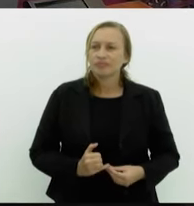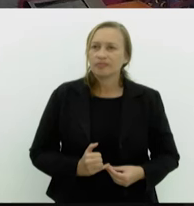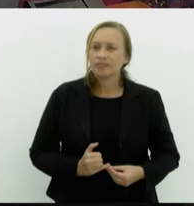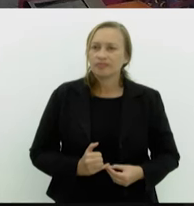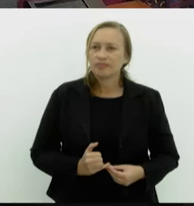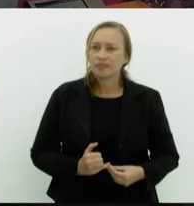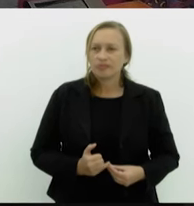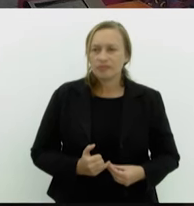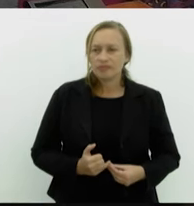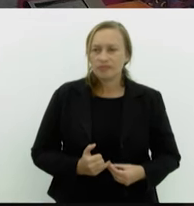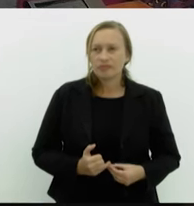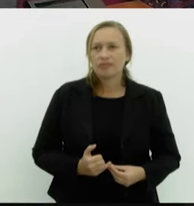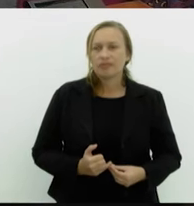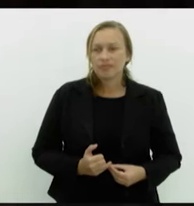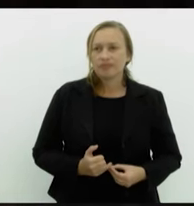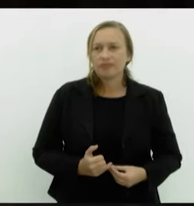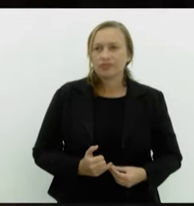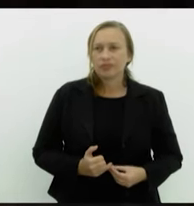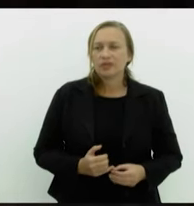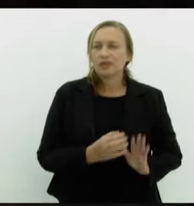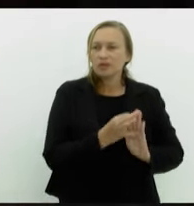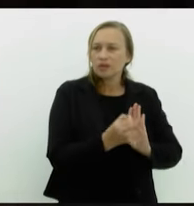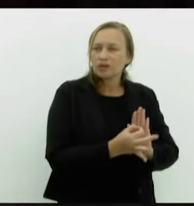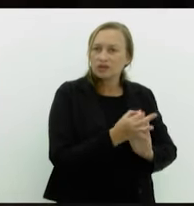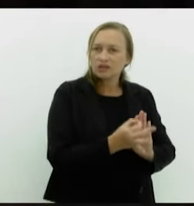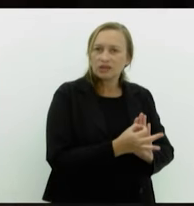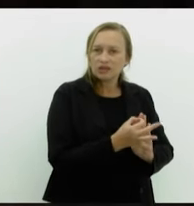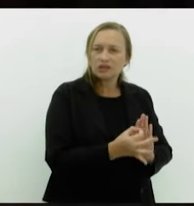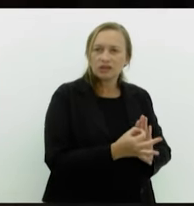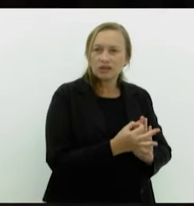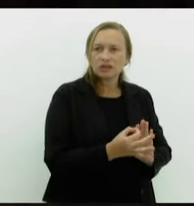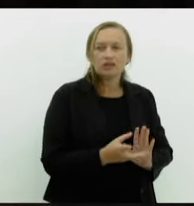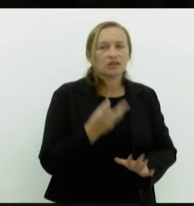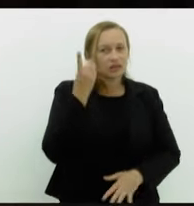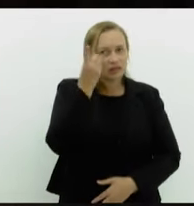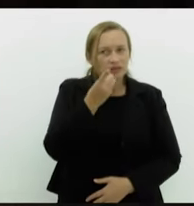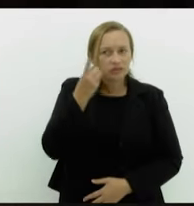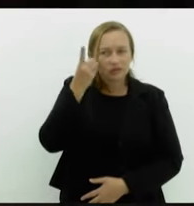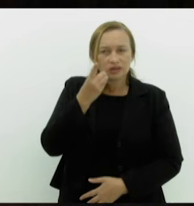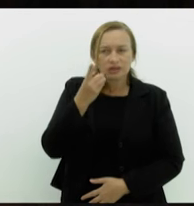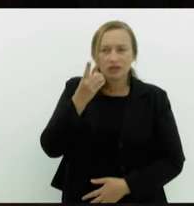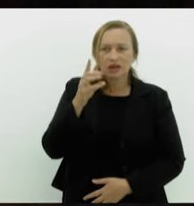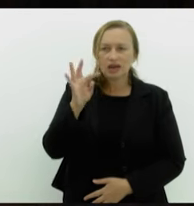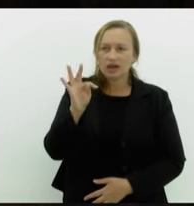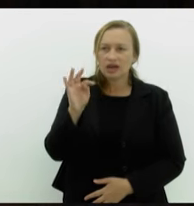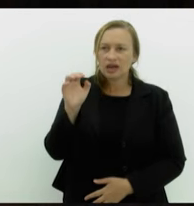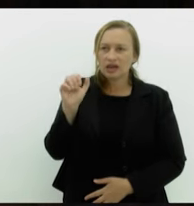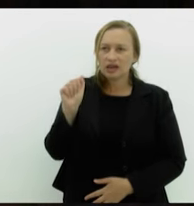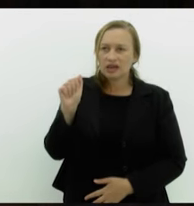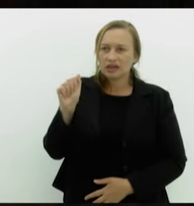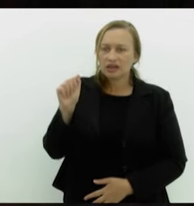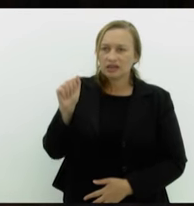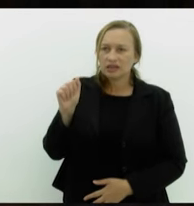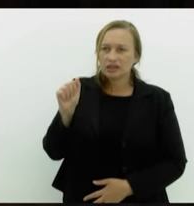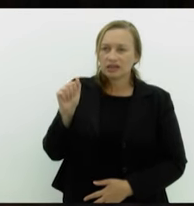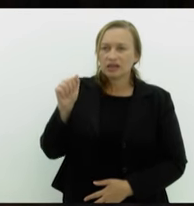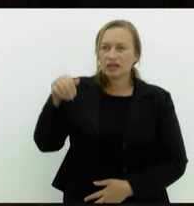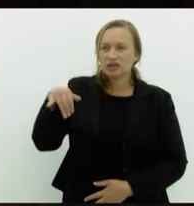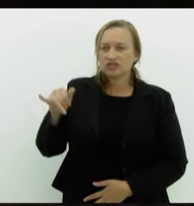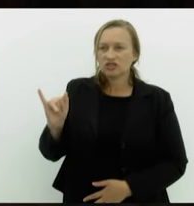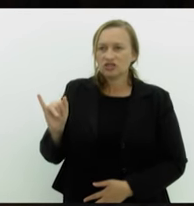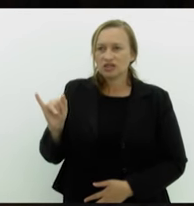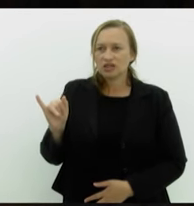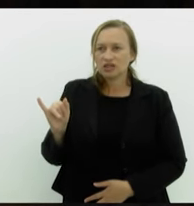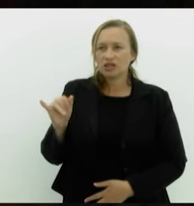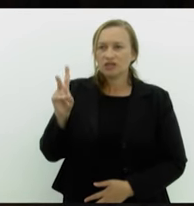Terminou? Terminei. Para emitir parecer, nosso deputado Tandy Vieira. Vitor Júnior.